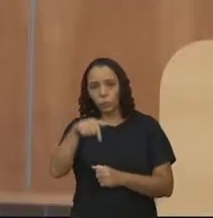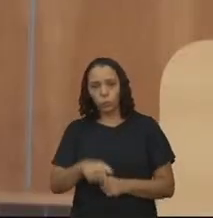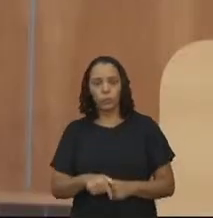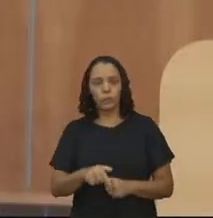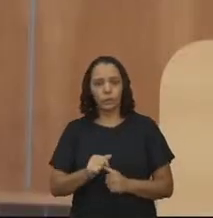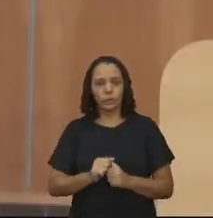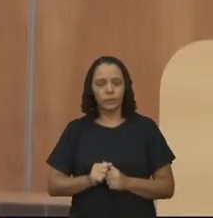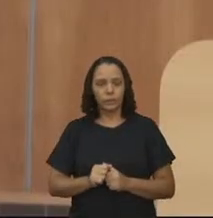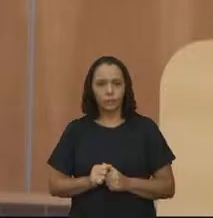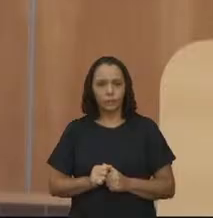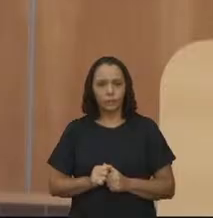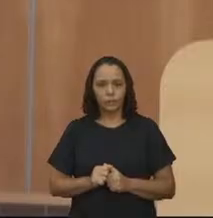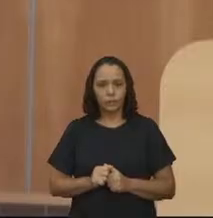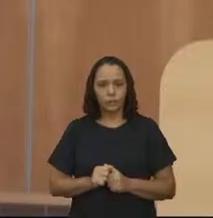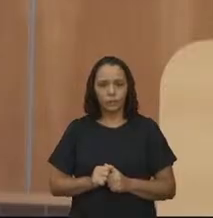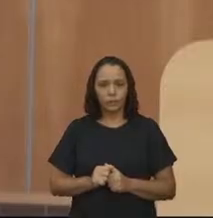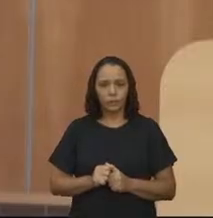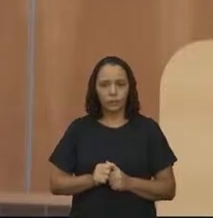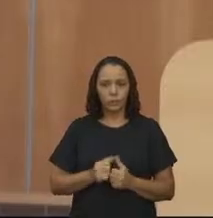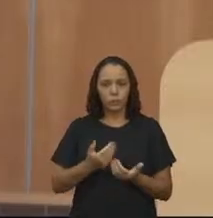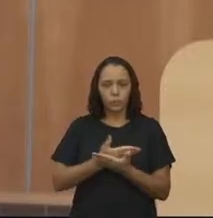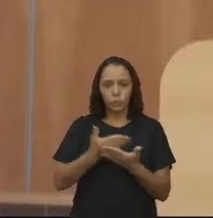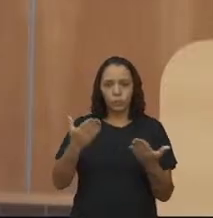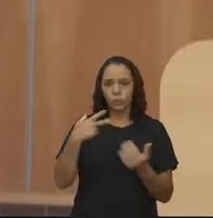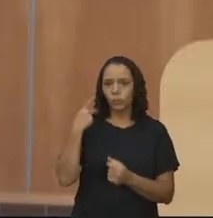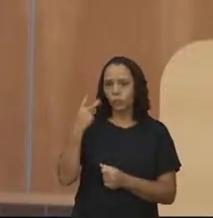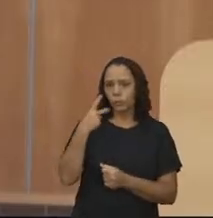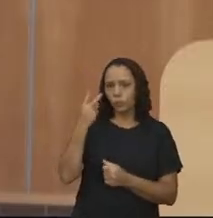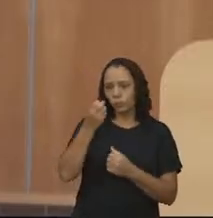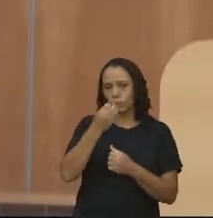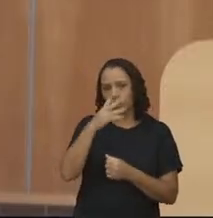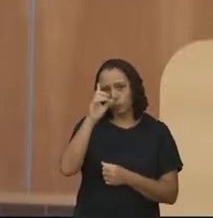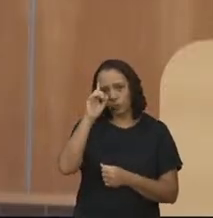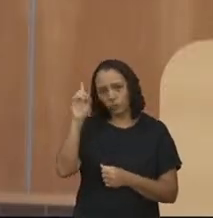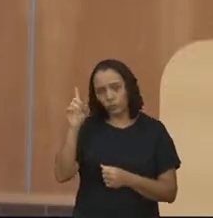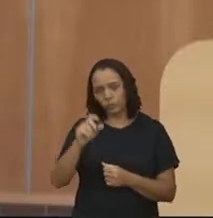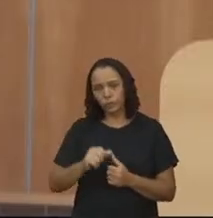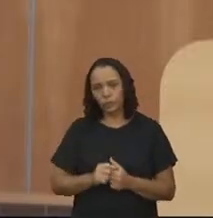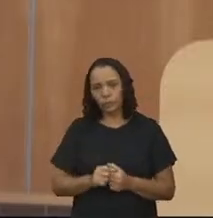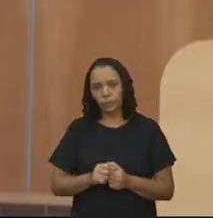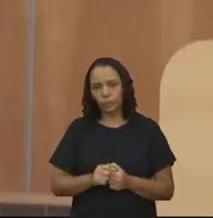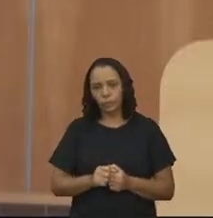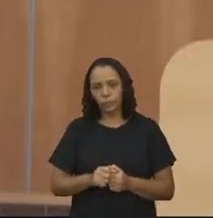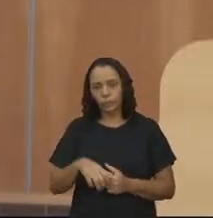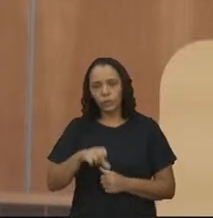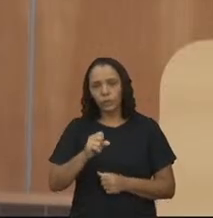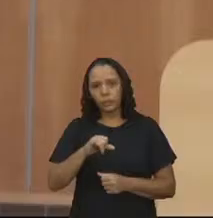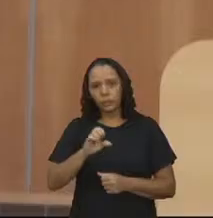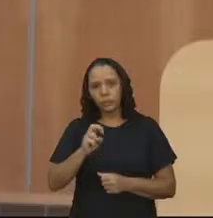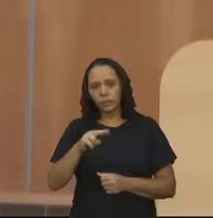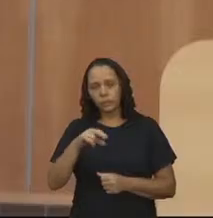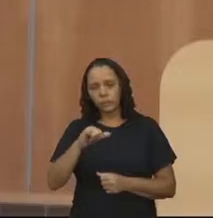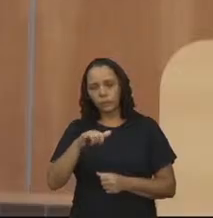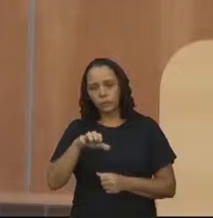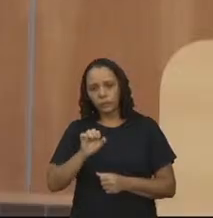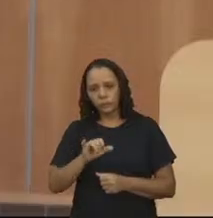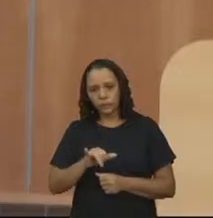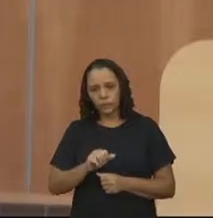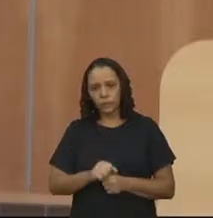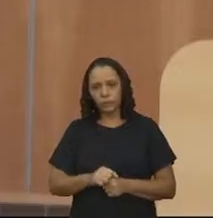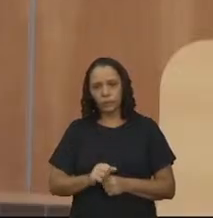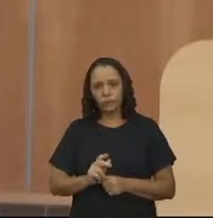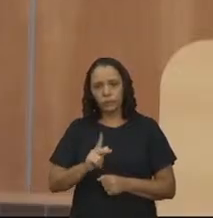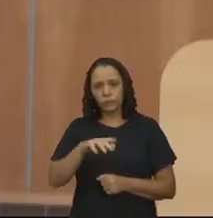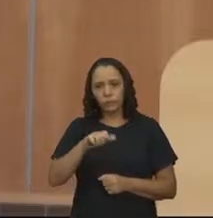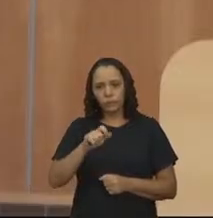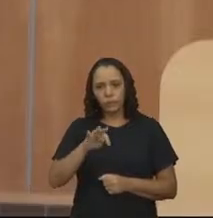cumprimentar todos os presentes, vereadores, Valmir que está presente, Sidney, Trânsito, Kathleen. Eu não poderia deixar de